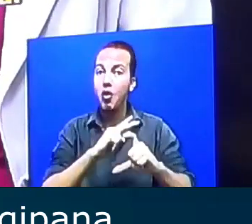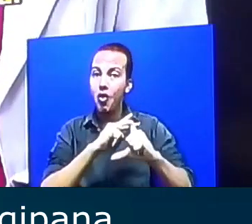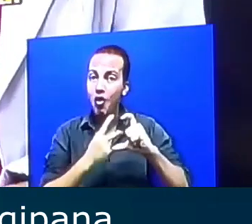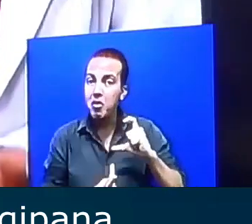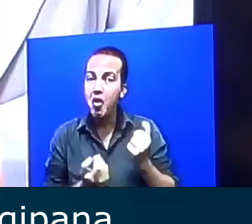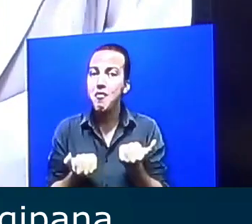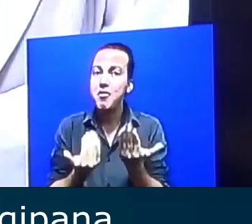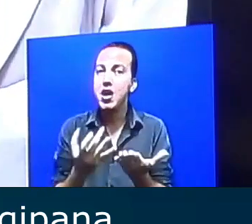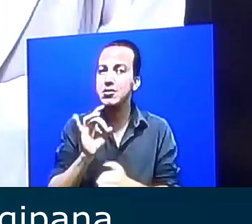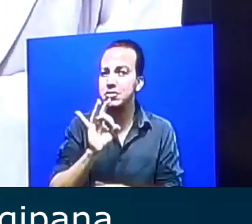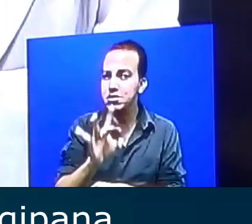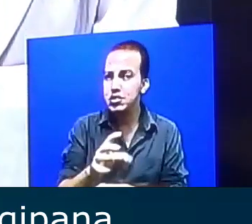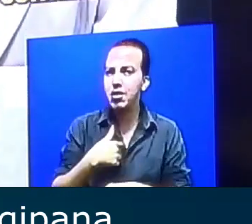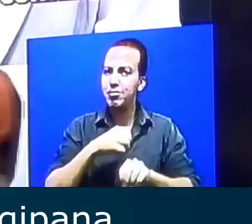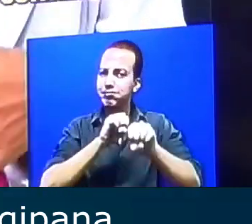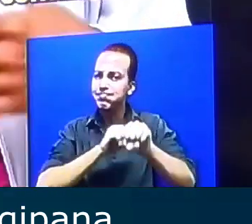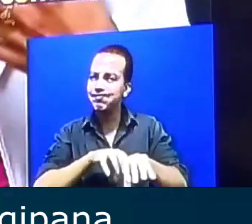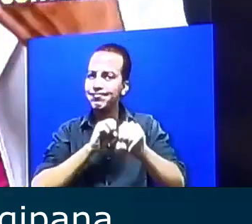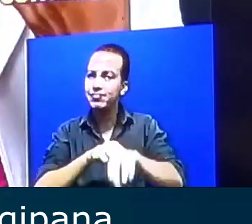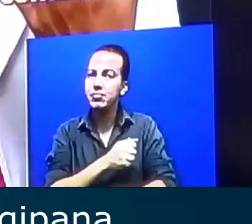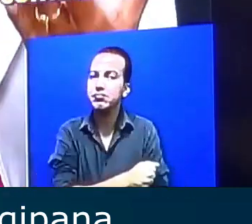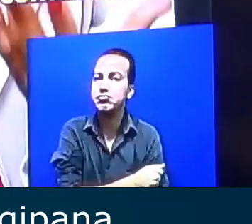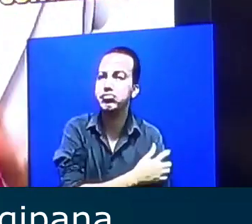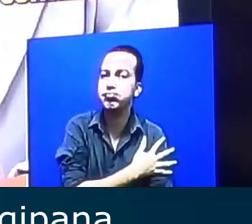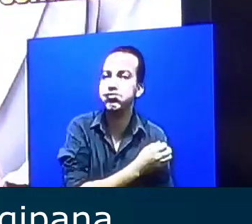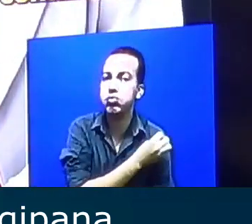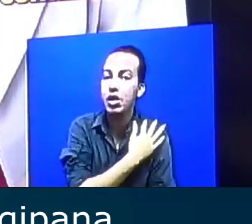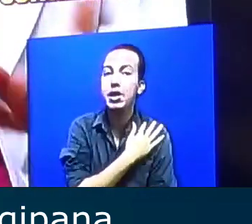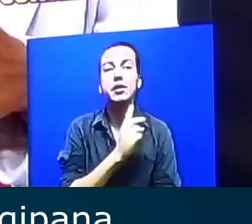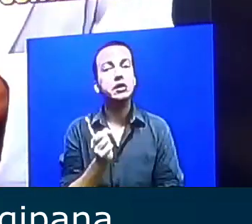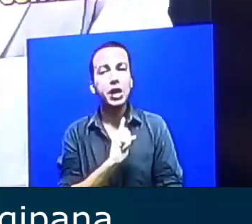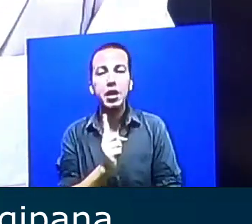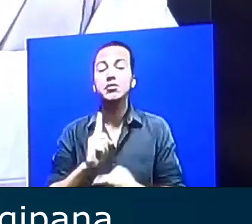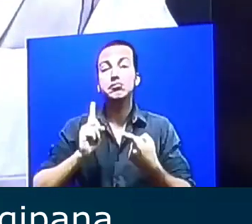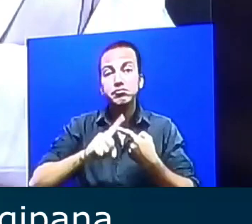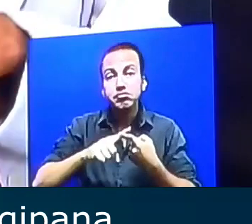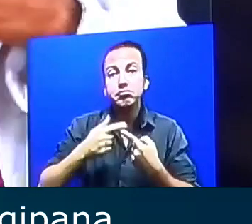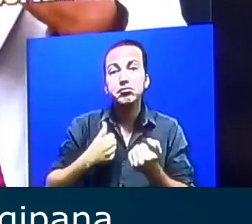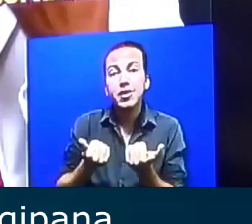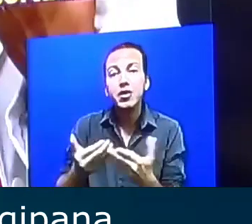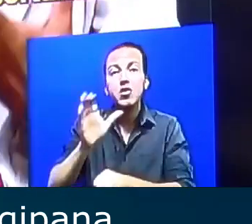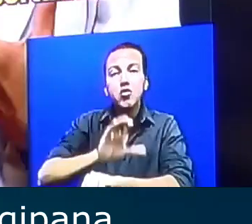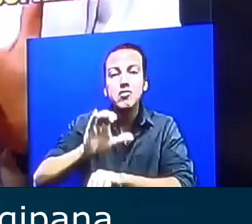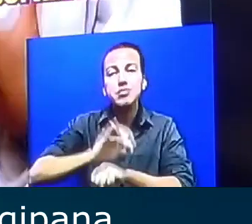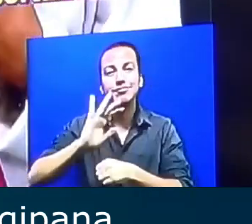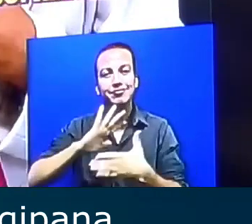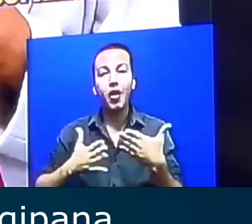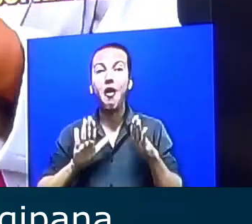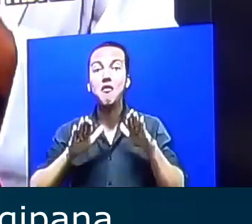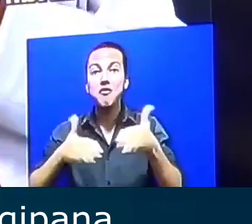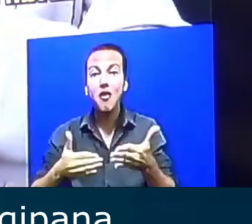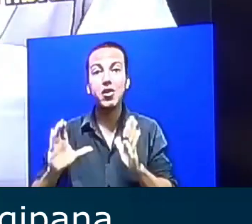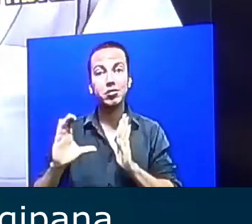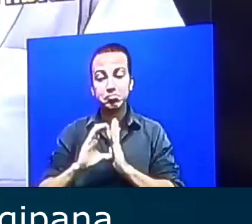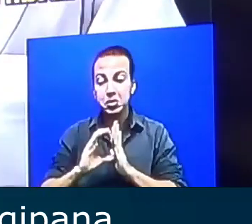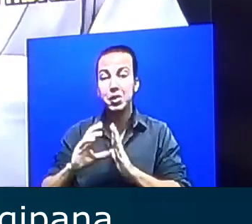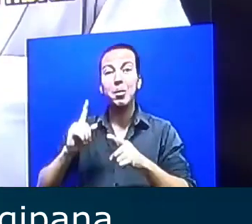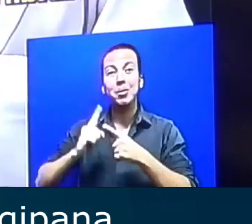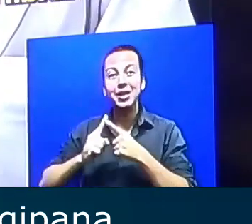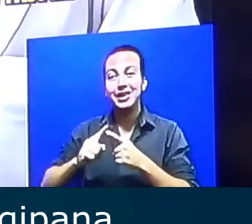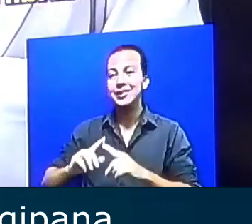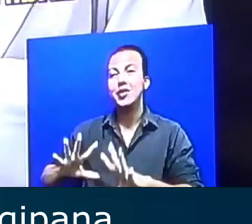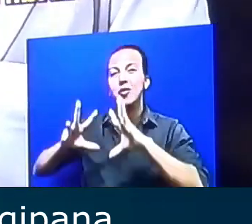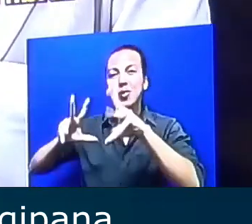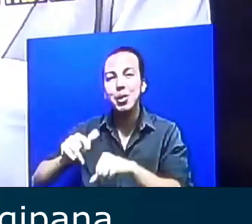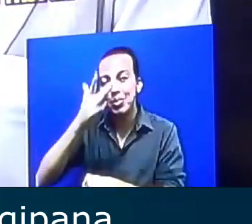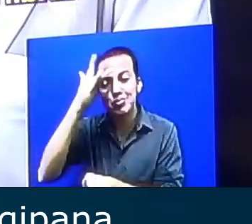ensino regular para os alunos, ele oferece também cursos de Libras para a comunidade, né? Que também as pessoas precisam entender a importância de que todo mundo aprenda um pouco